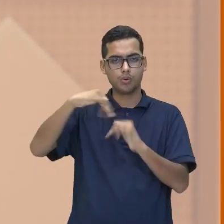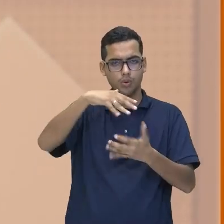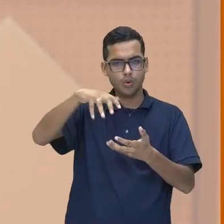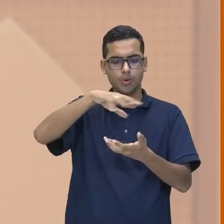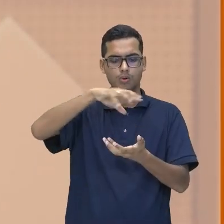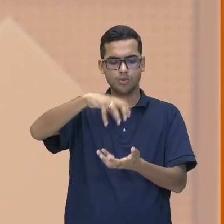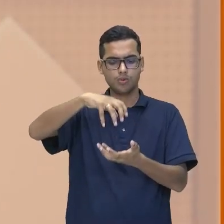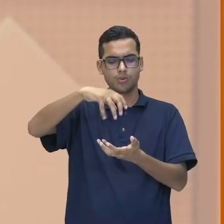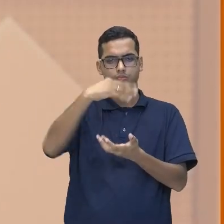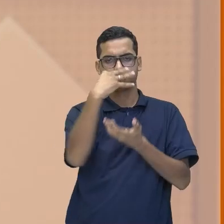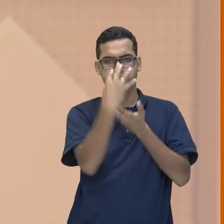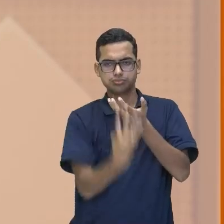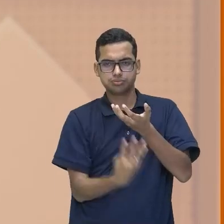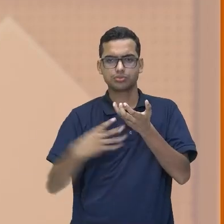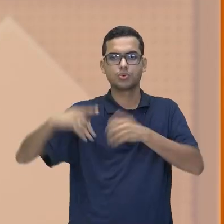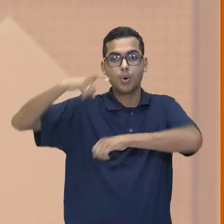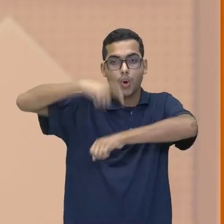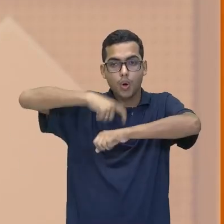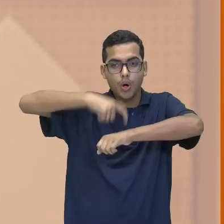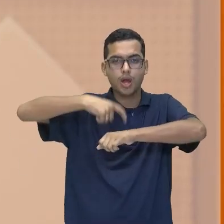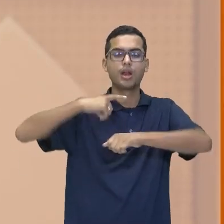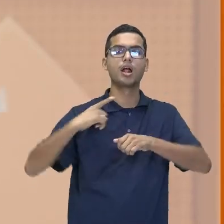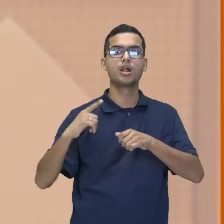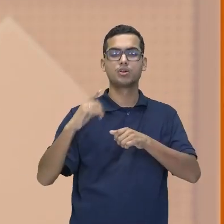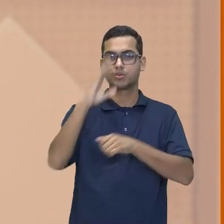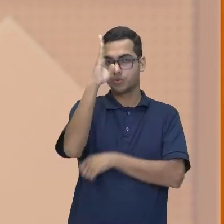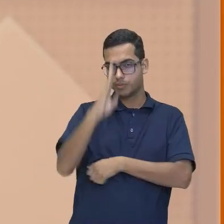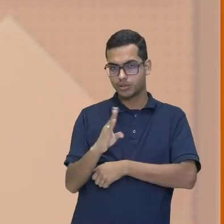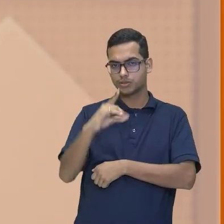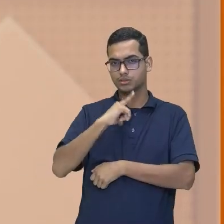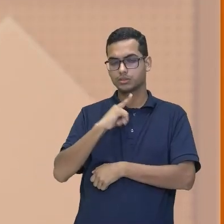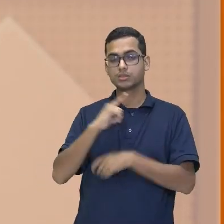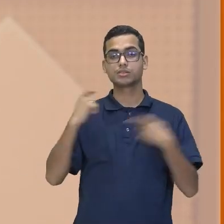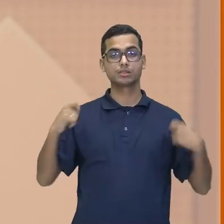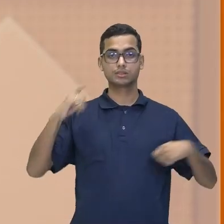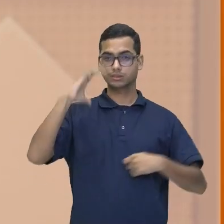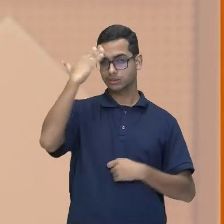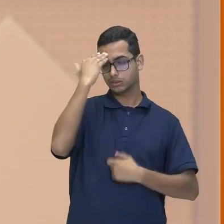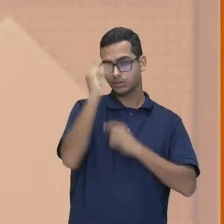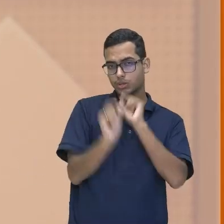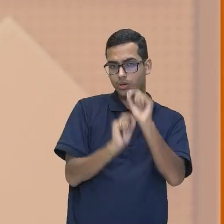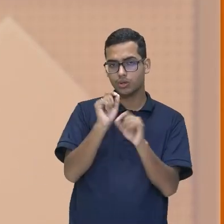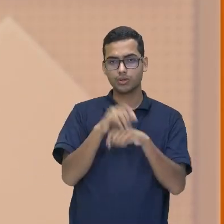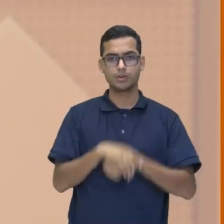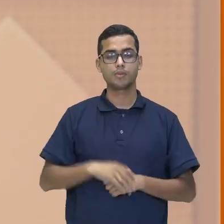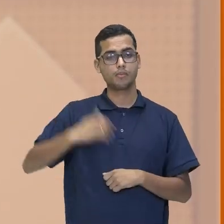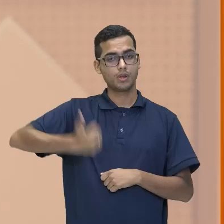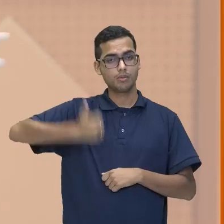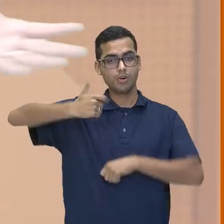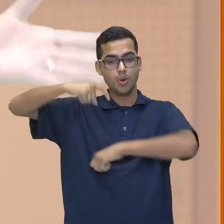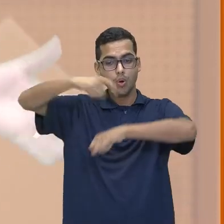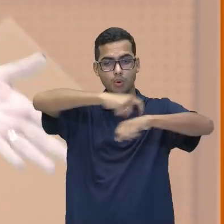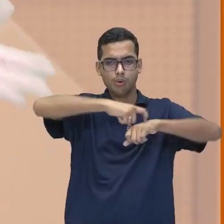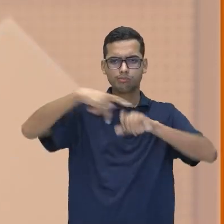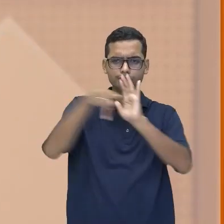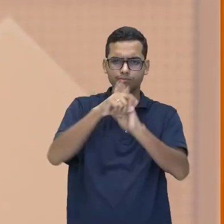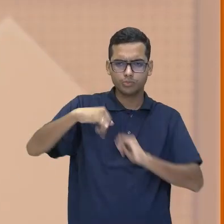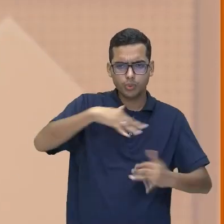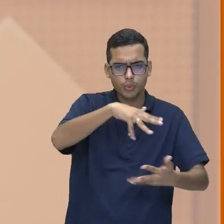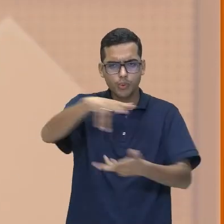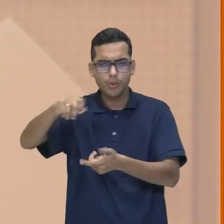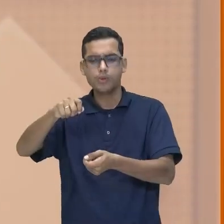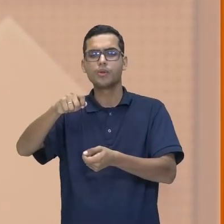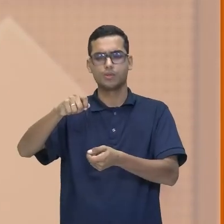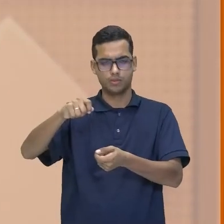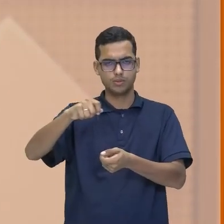E aí, a gente precisa entender, primeiramente, sobre os fusos horários do mundo. Antes de nós falarmos